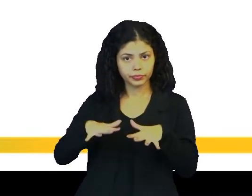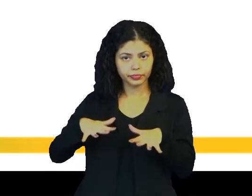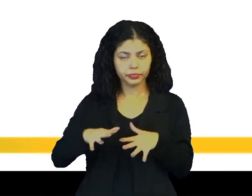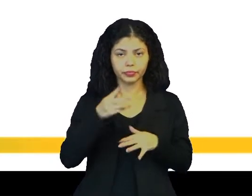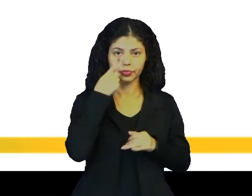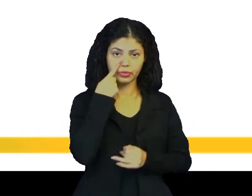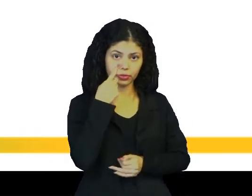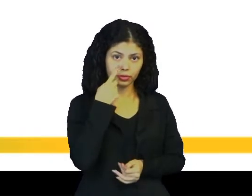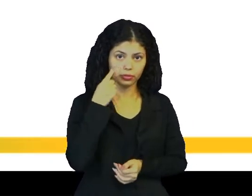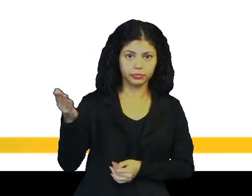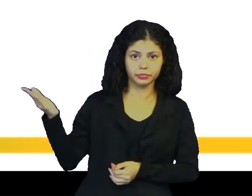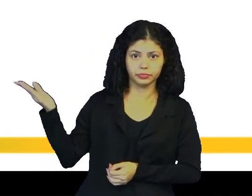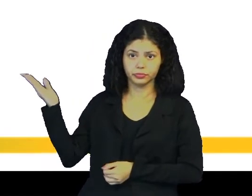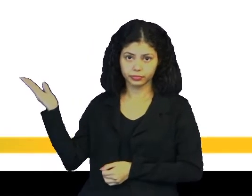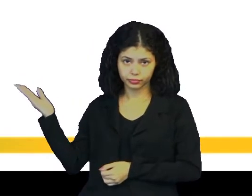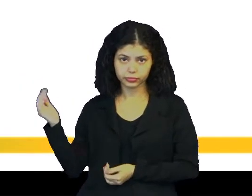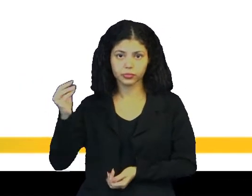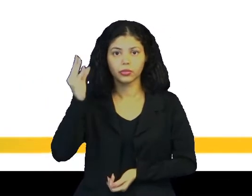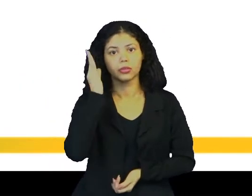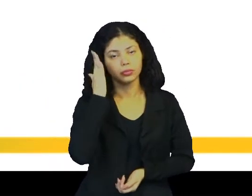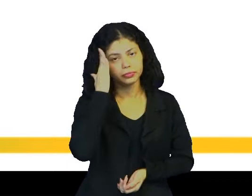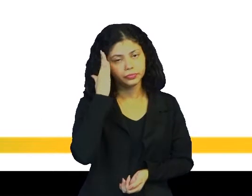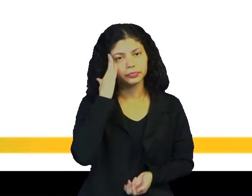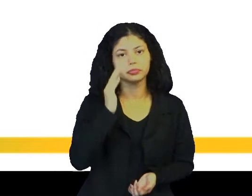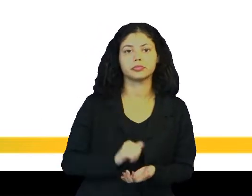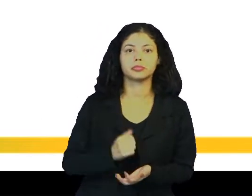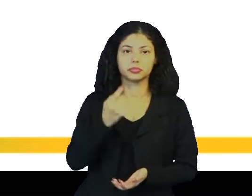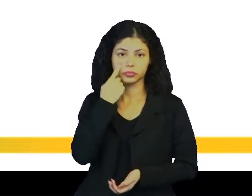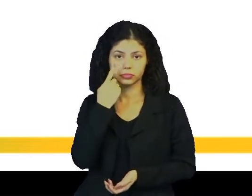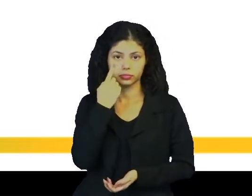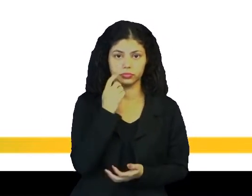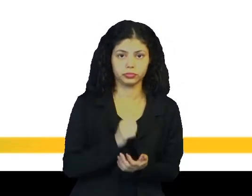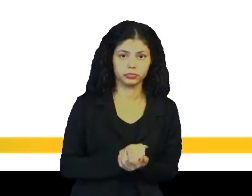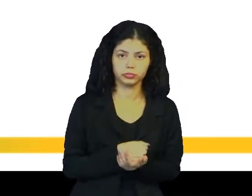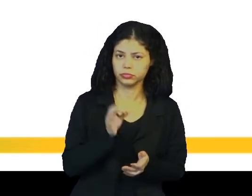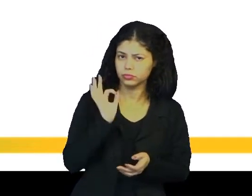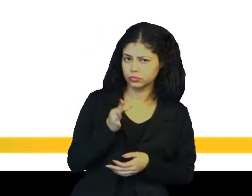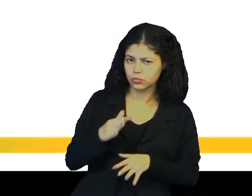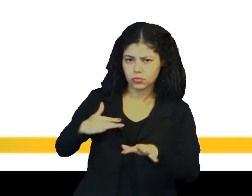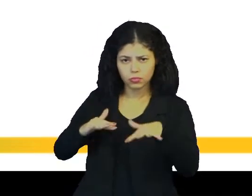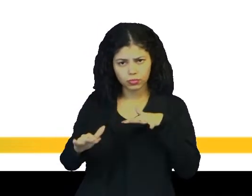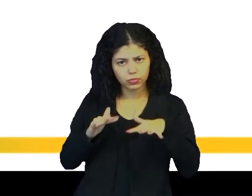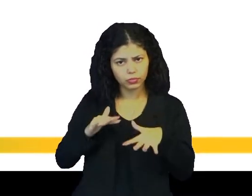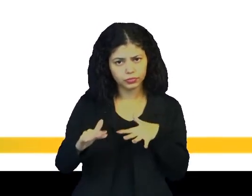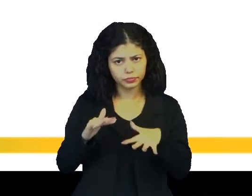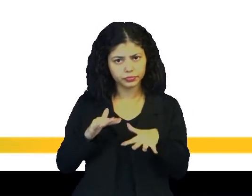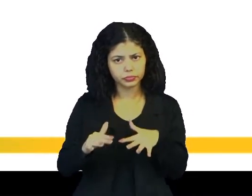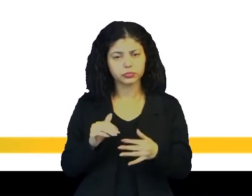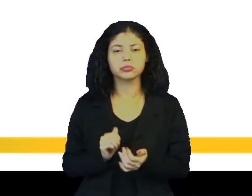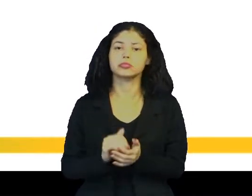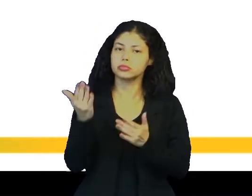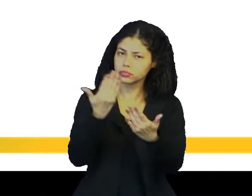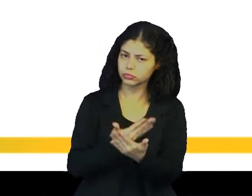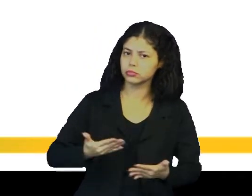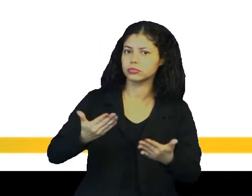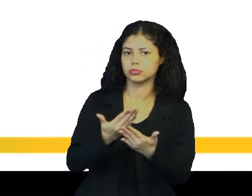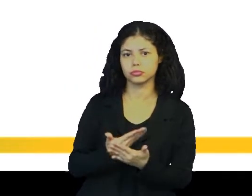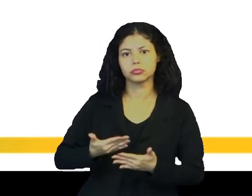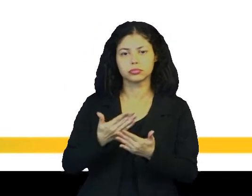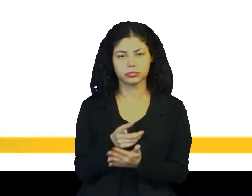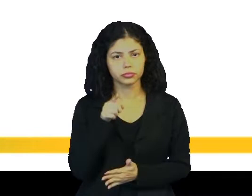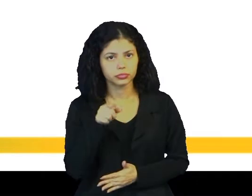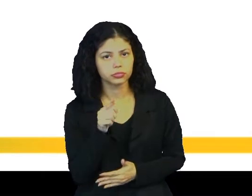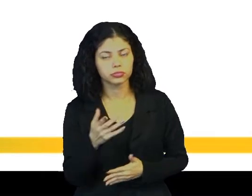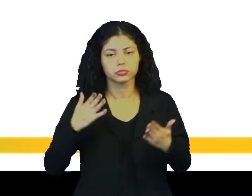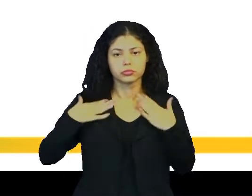A gente entende, quando observa, um certo movimento, que ele está cuidando aí